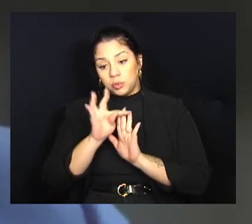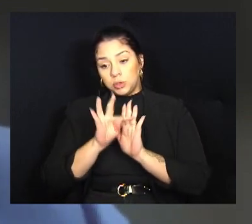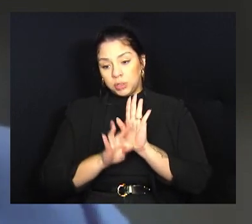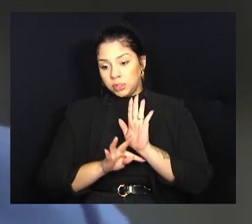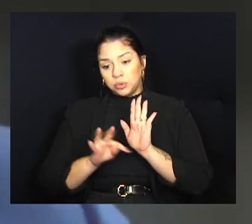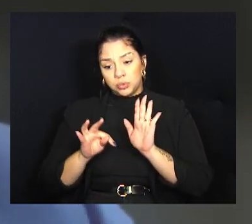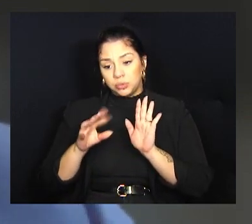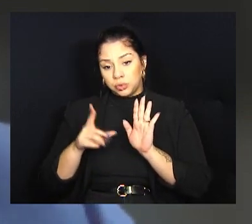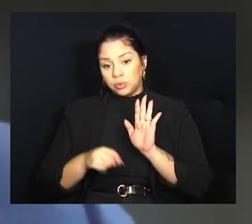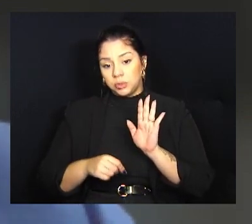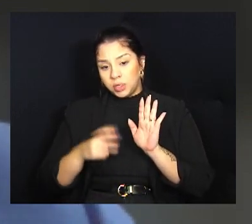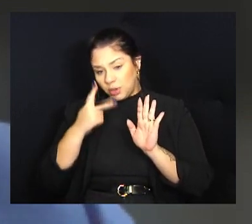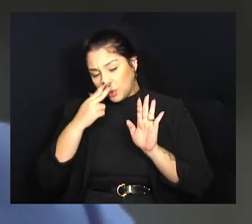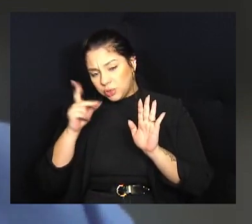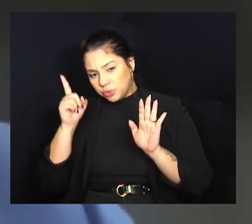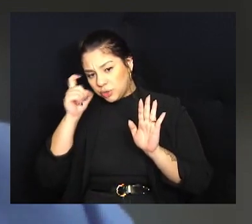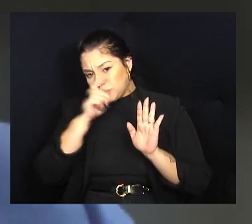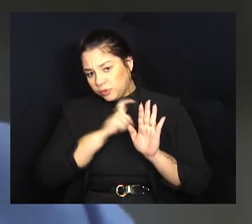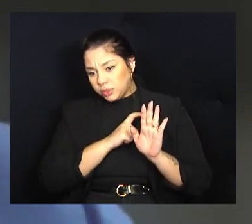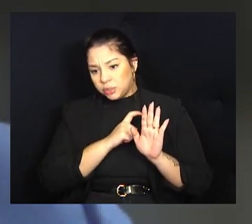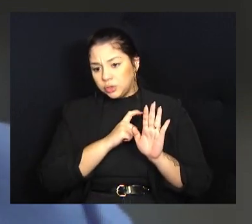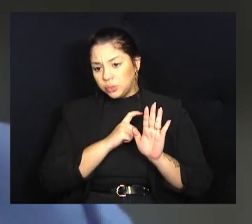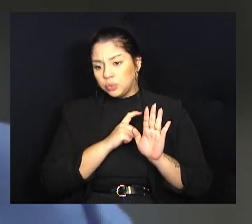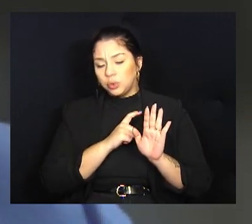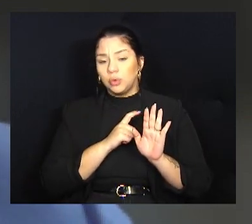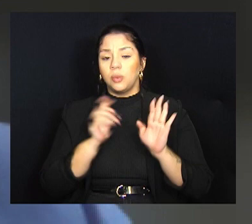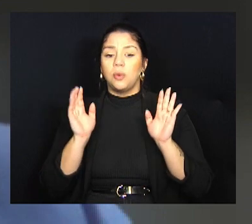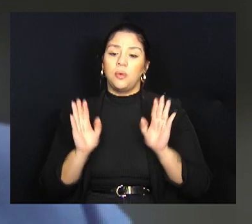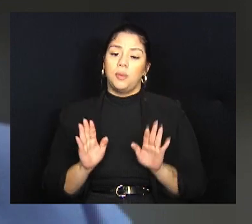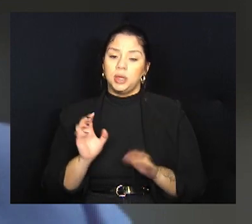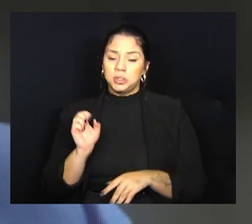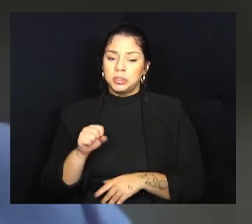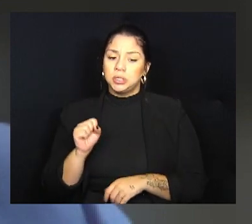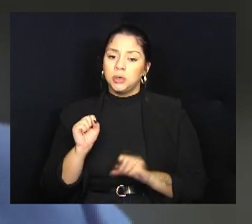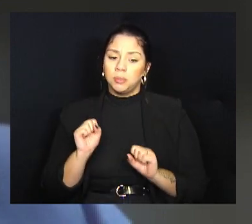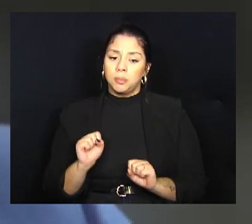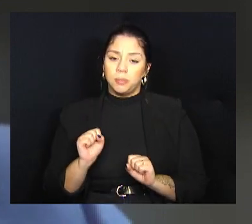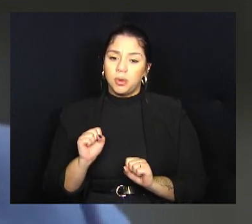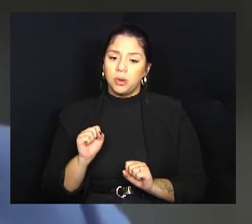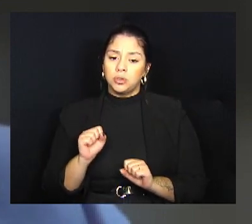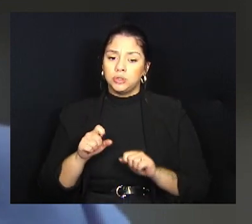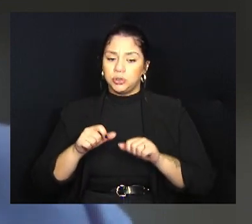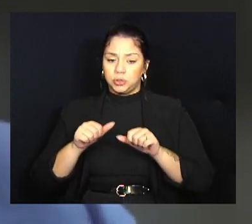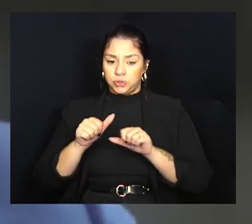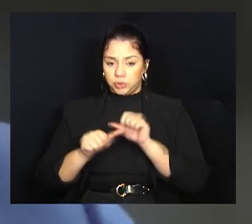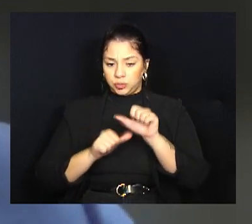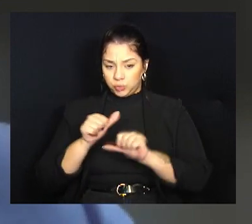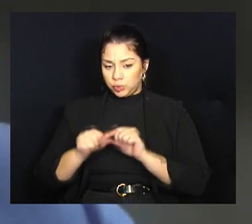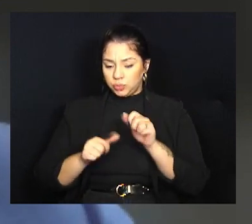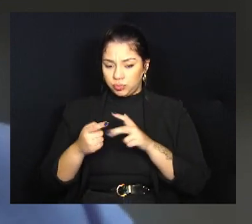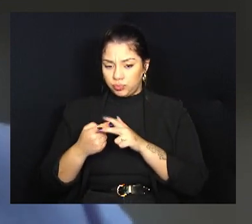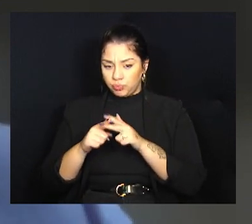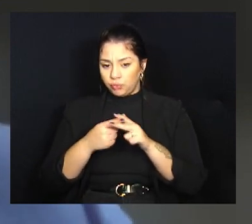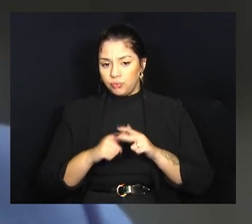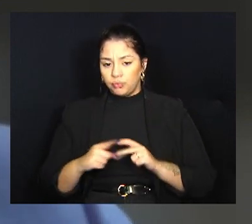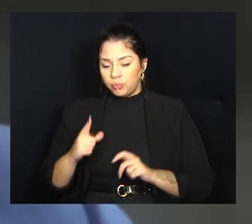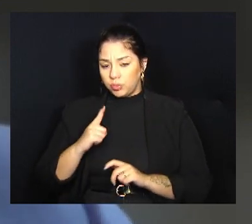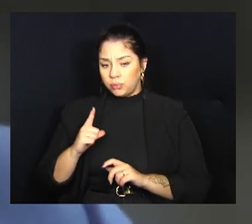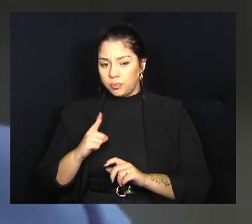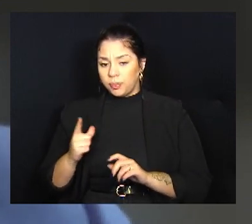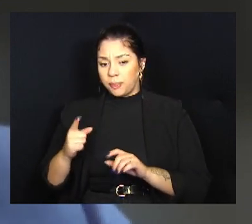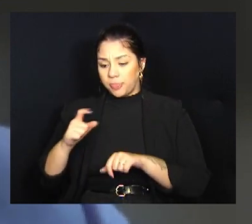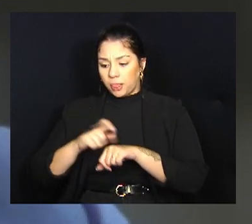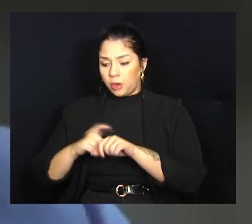Acho difícil haver no texto integral, mas sim, pode ter diversas alterações ainda. Quando chega no Senado, tem uma